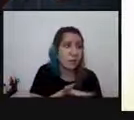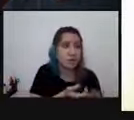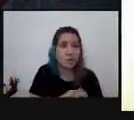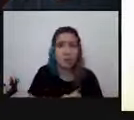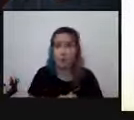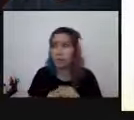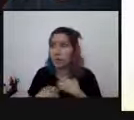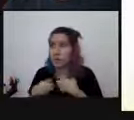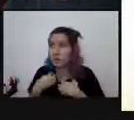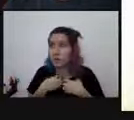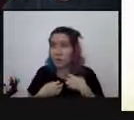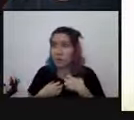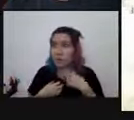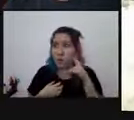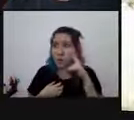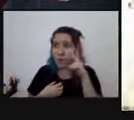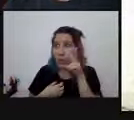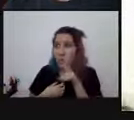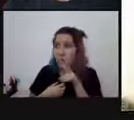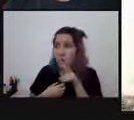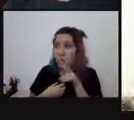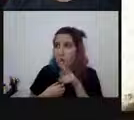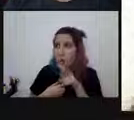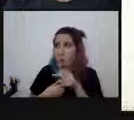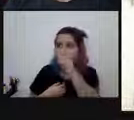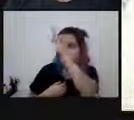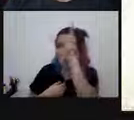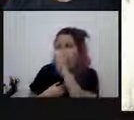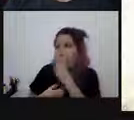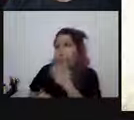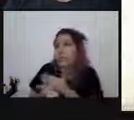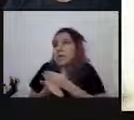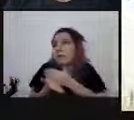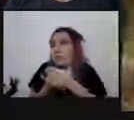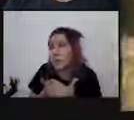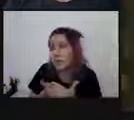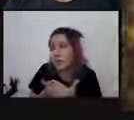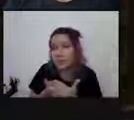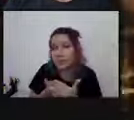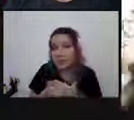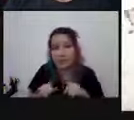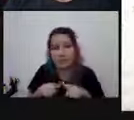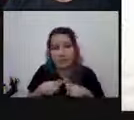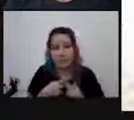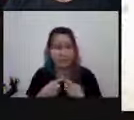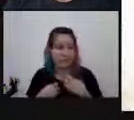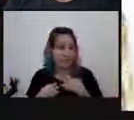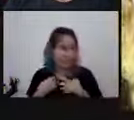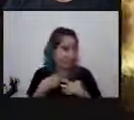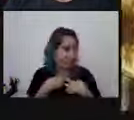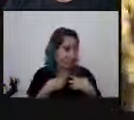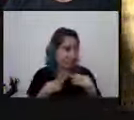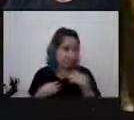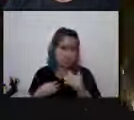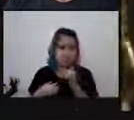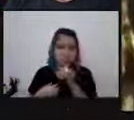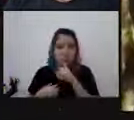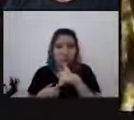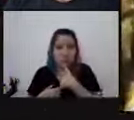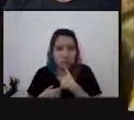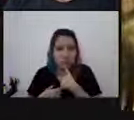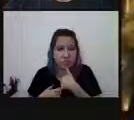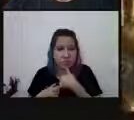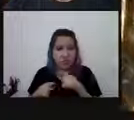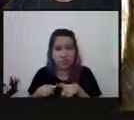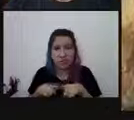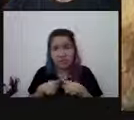do Brasil quando chegam. Esse é o sentimento que a gente tem. Mas, infelizmente, a gente percebe já que o